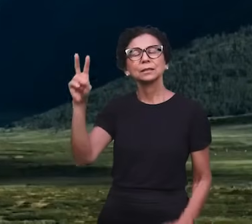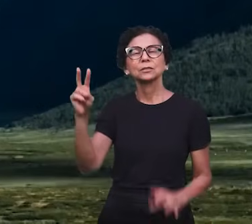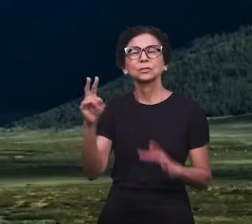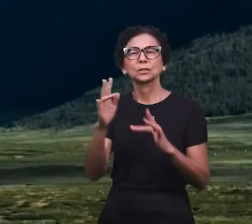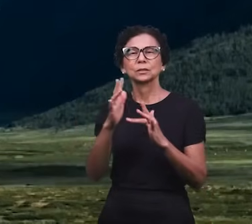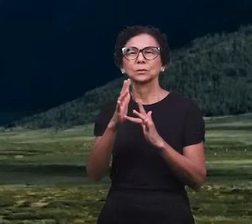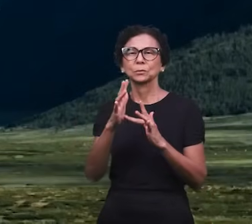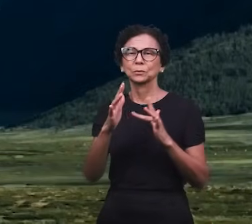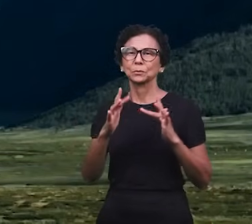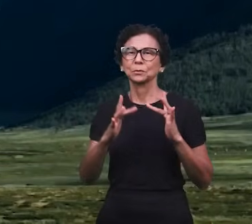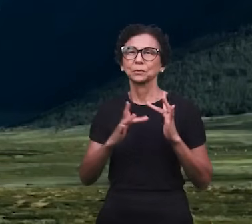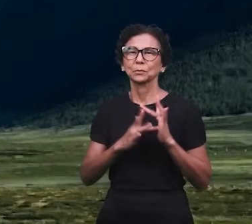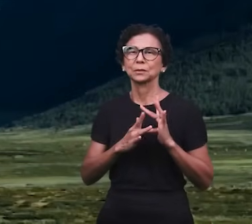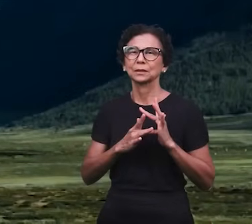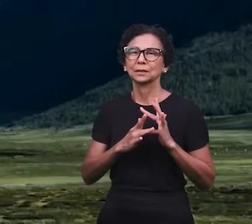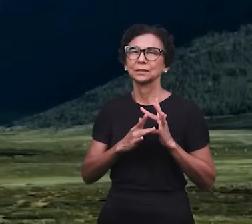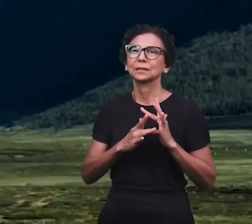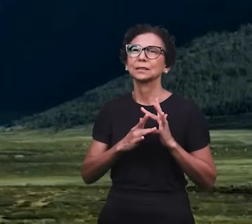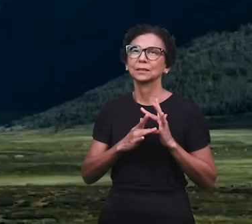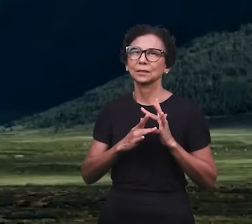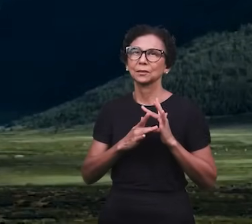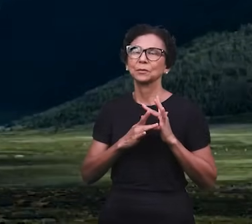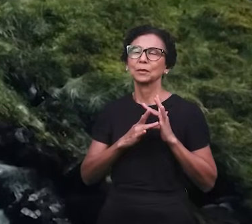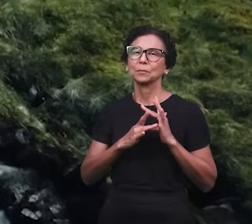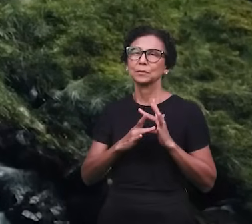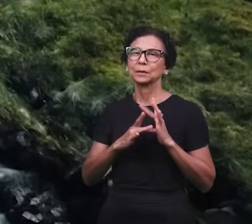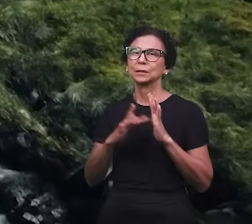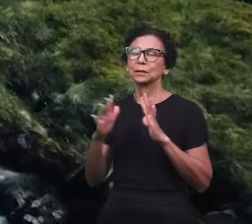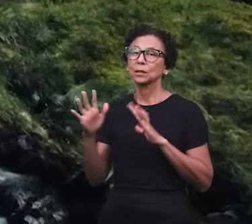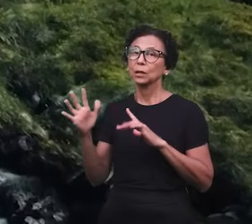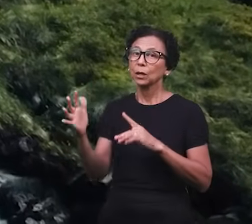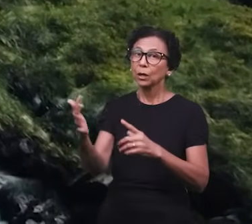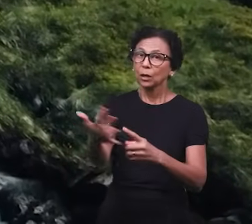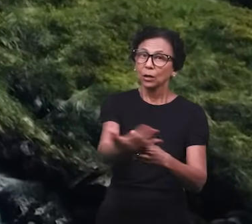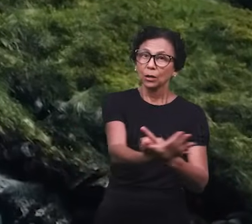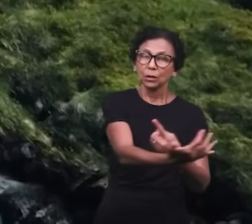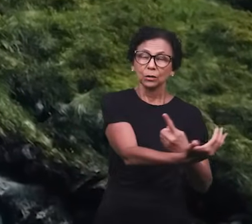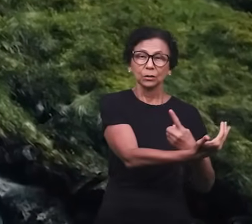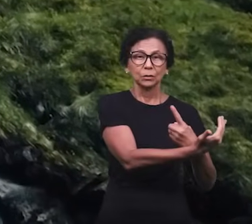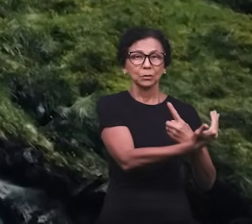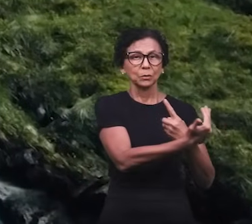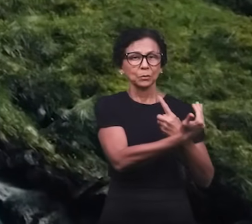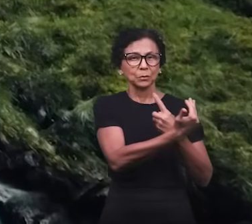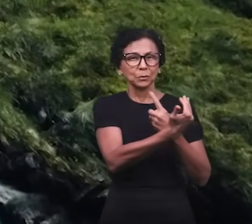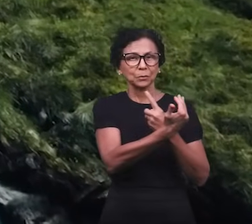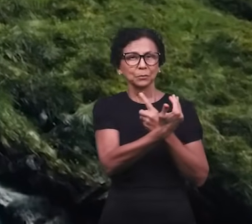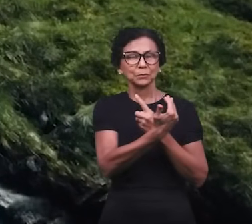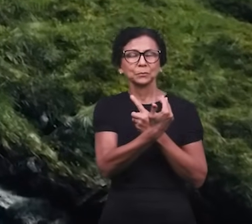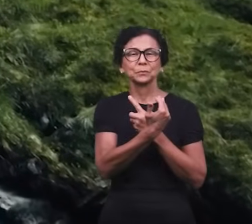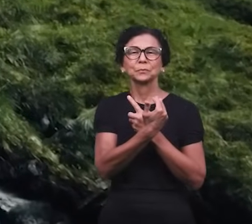Lembra que Jesus é teu abrigo